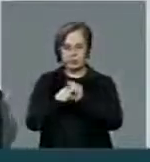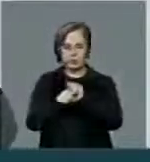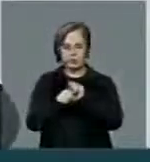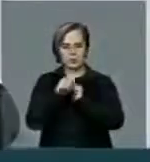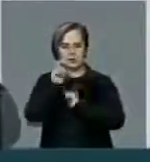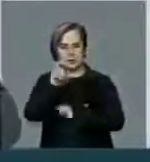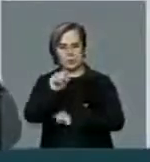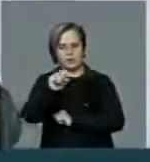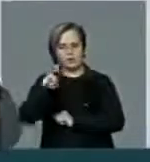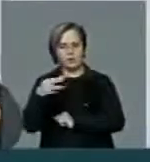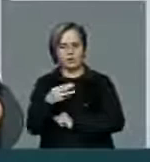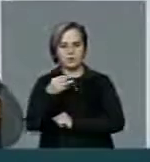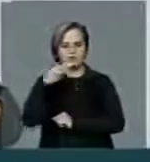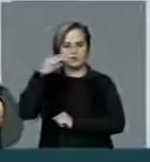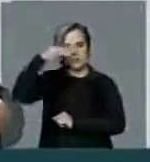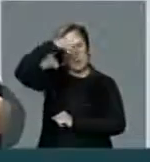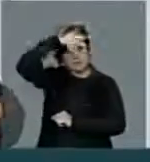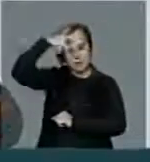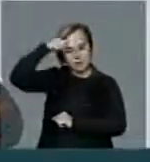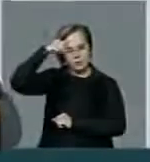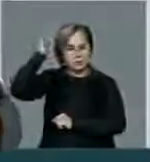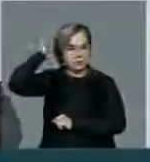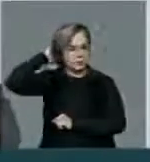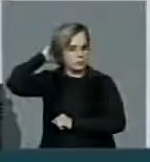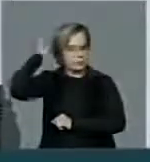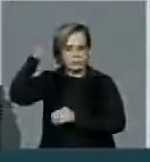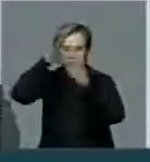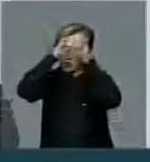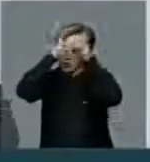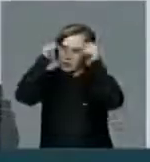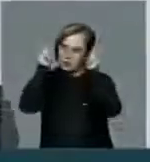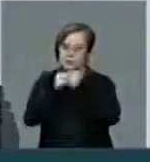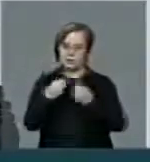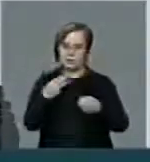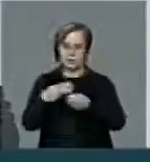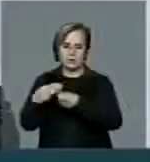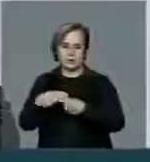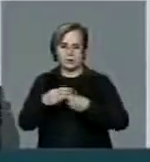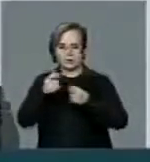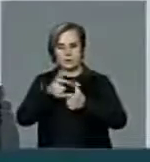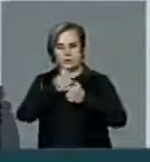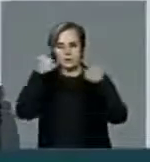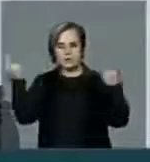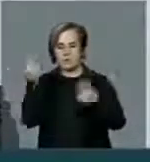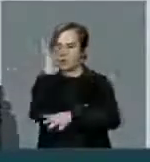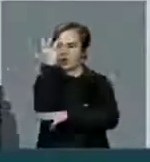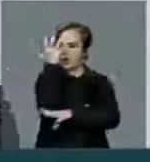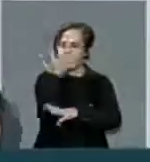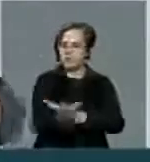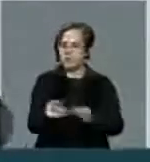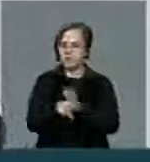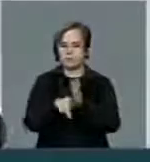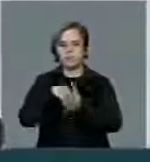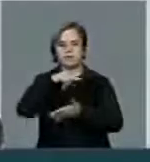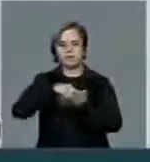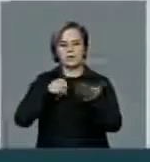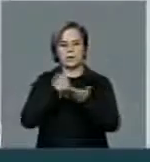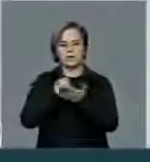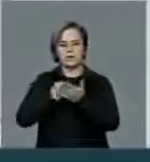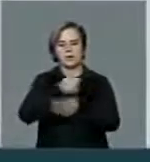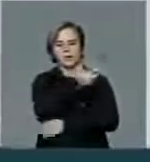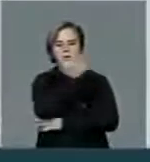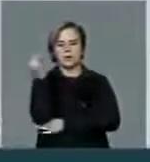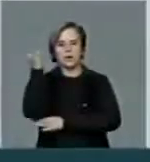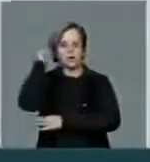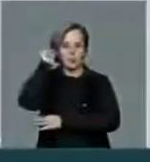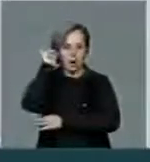dólares, envolvendo Mato Grosso, Pará e Acre, os municípios com maior índice de desmatamento para fazer cadastro ambiental rural. Isso foi feito,